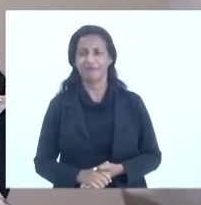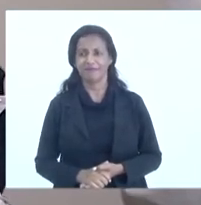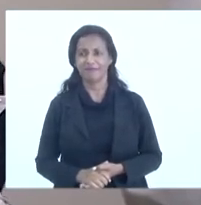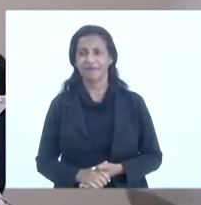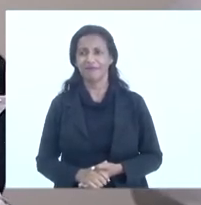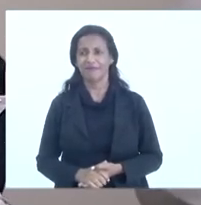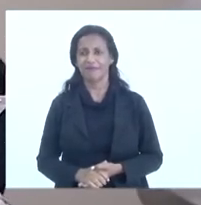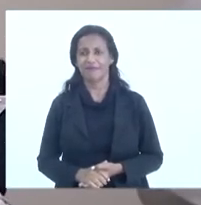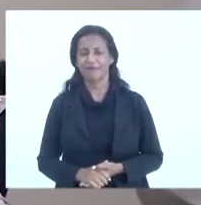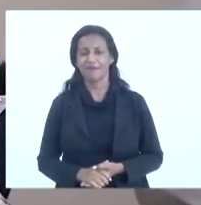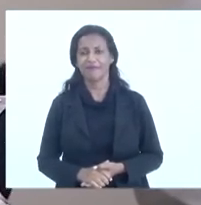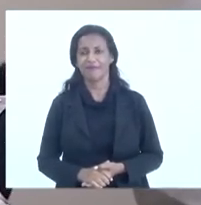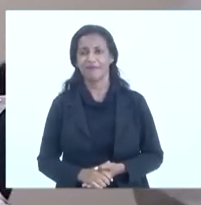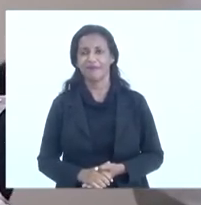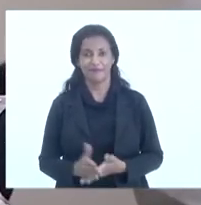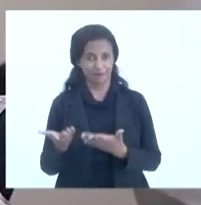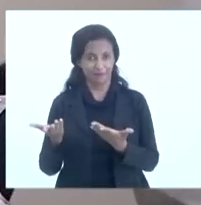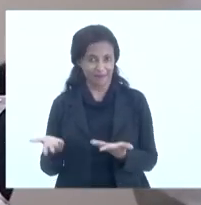Isso. Não é isso?